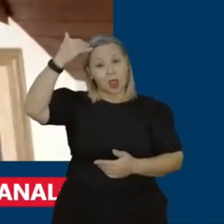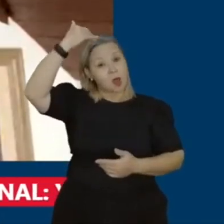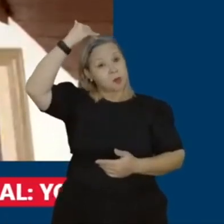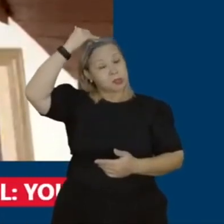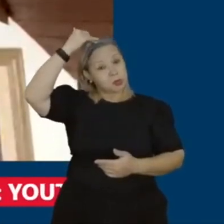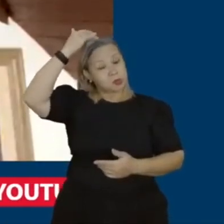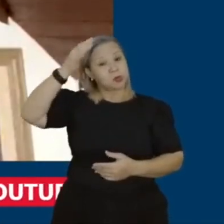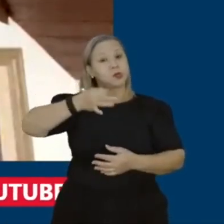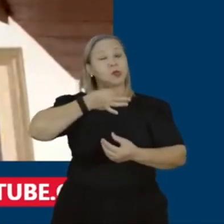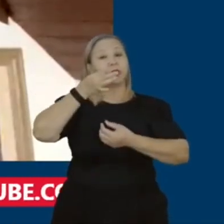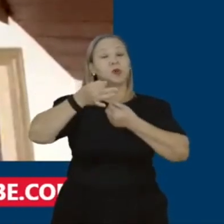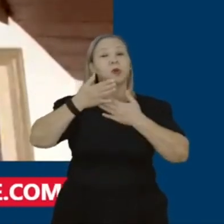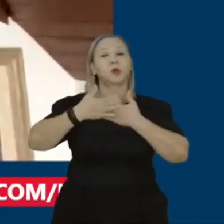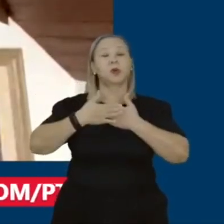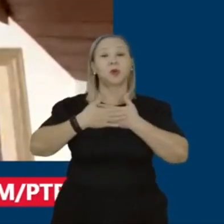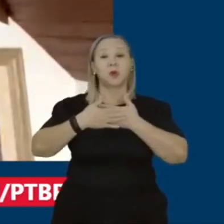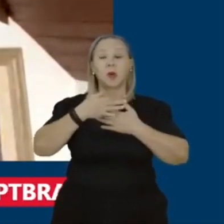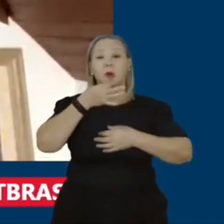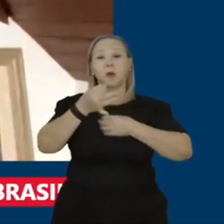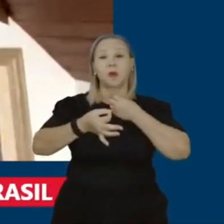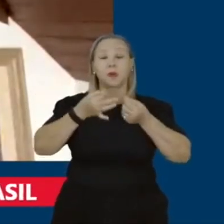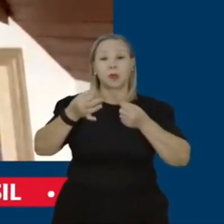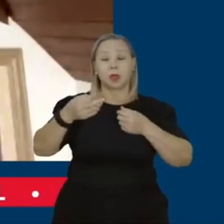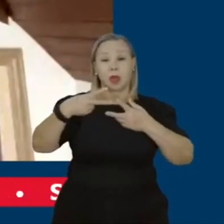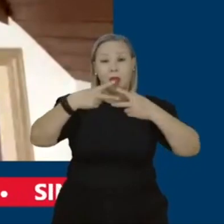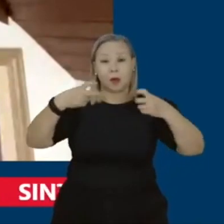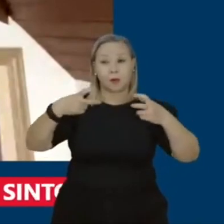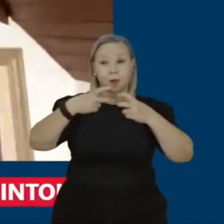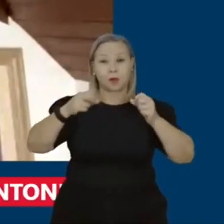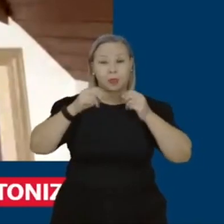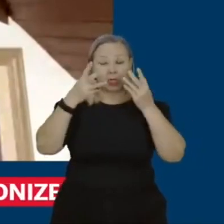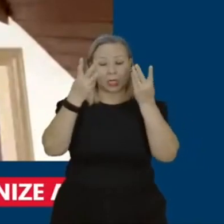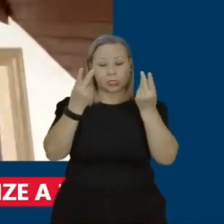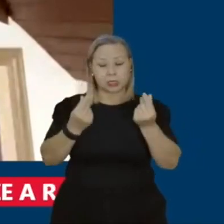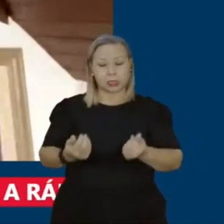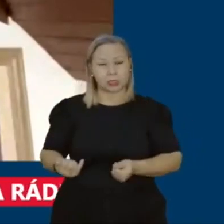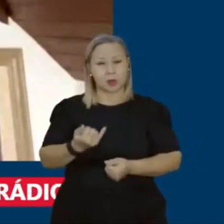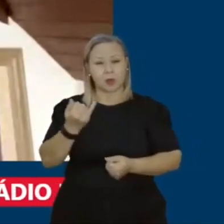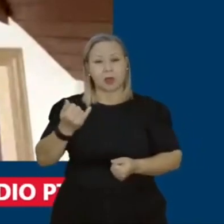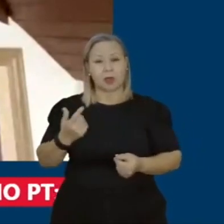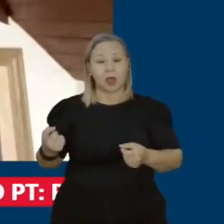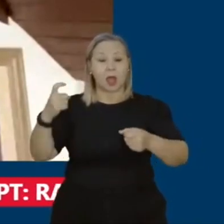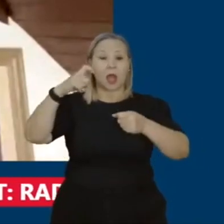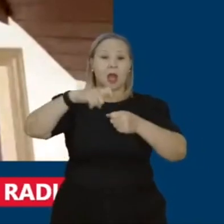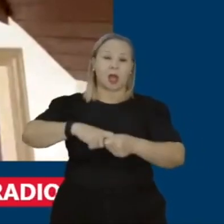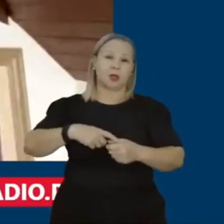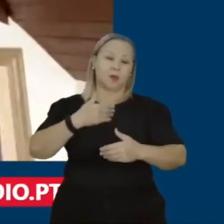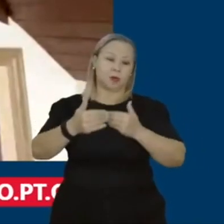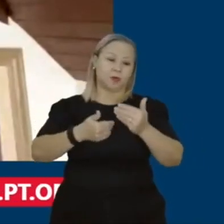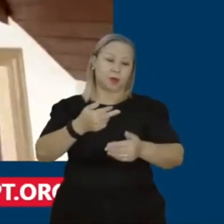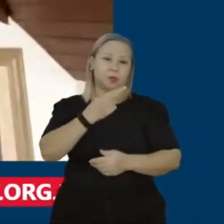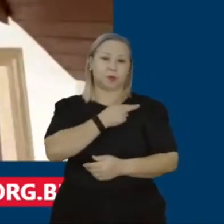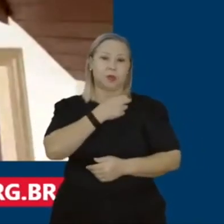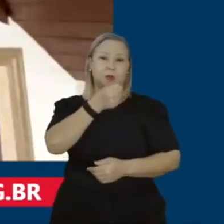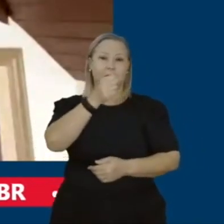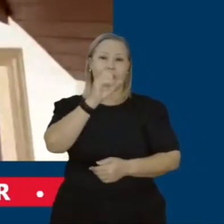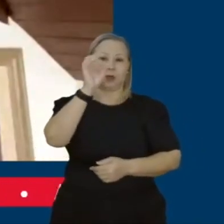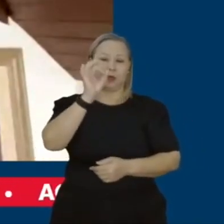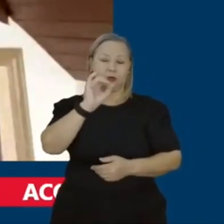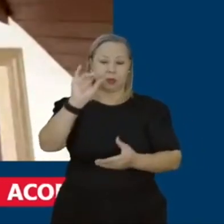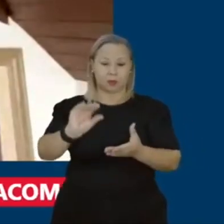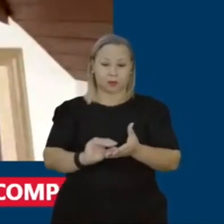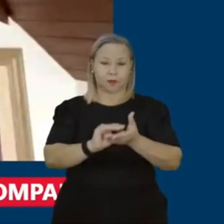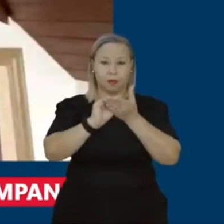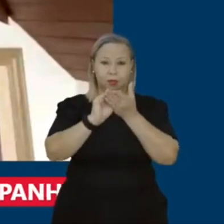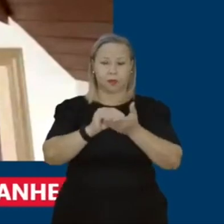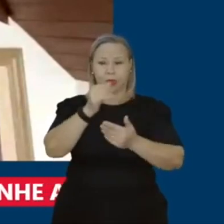opinião, a Petrobras era essencial para a retomada do desenvolvimento, responsável por 80% dos investimentos